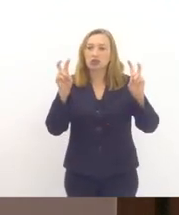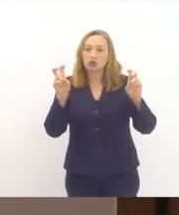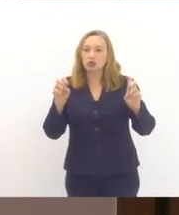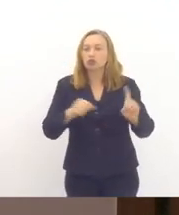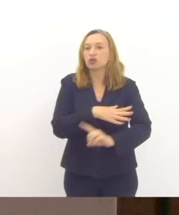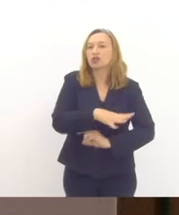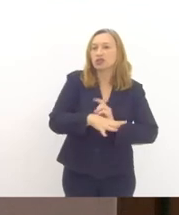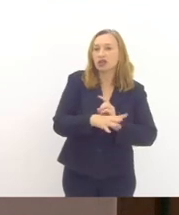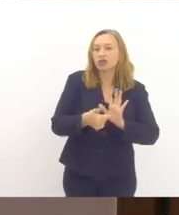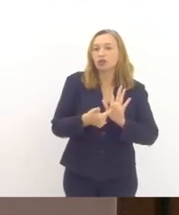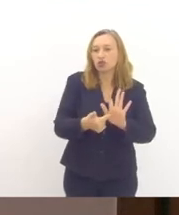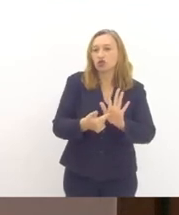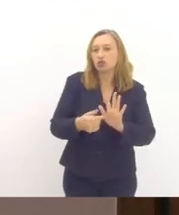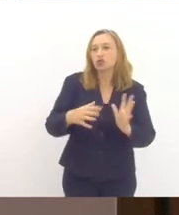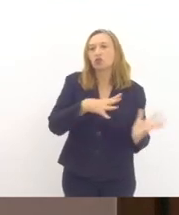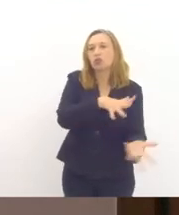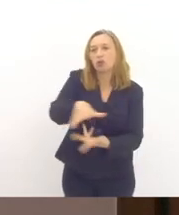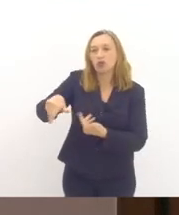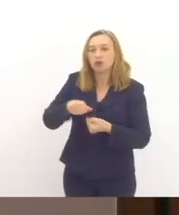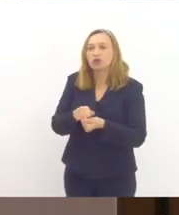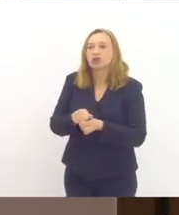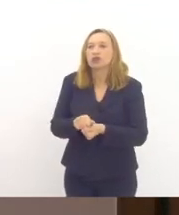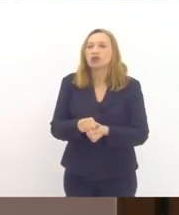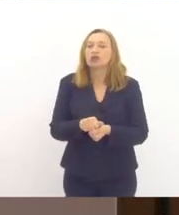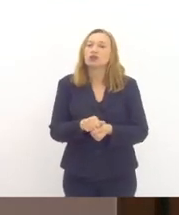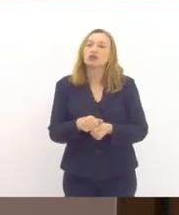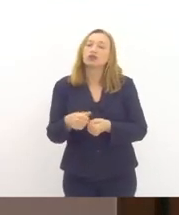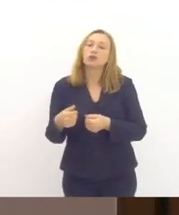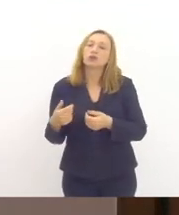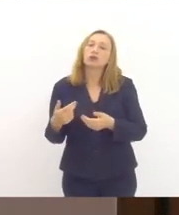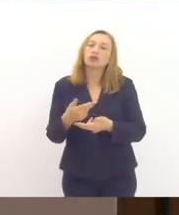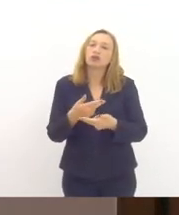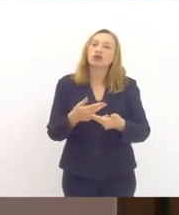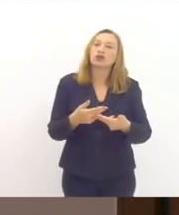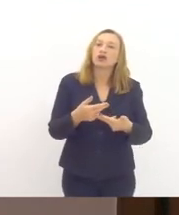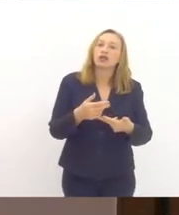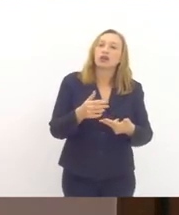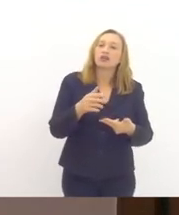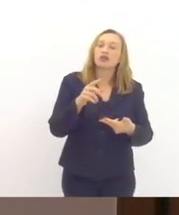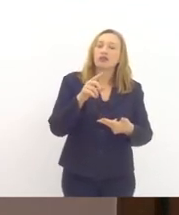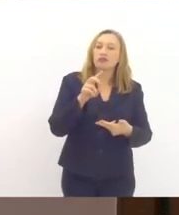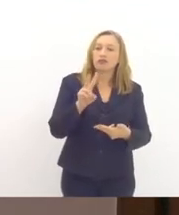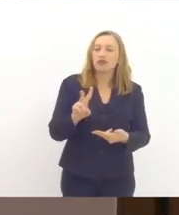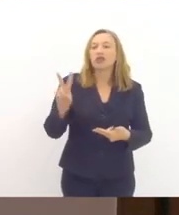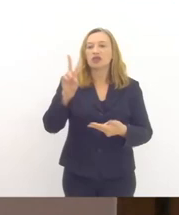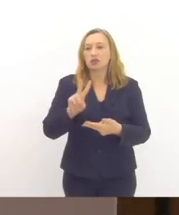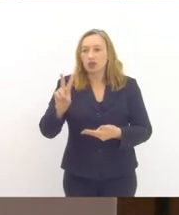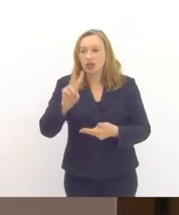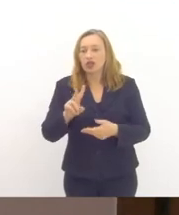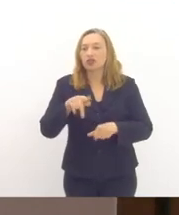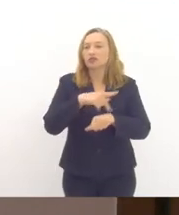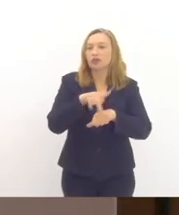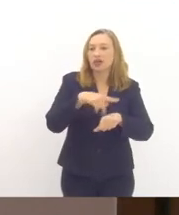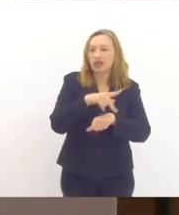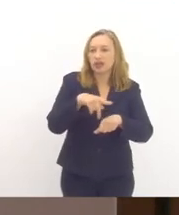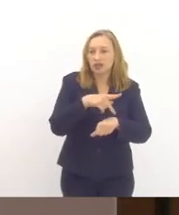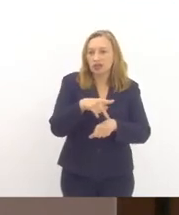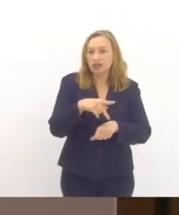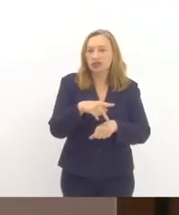estão postas aí no mundo. E, com esse fluxo, os haitianos e os venezuelanos passaram, então,